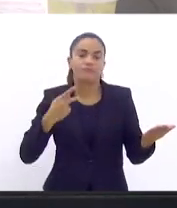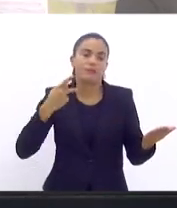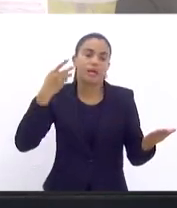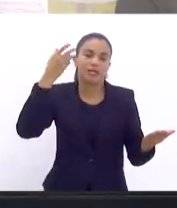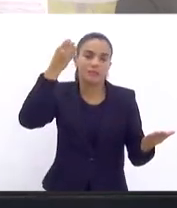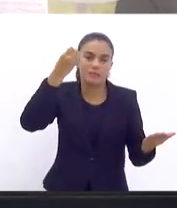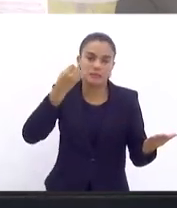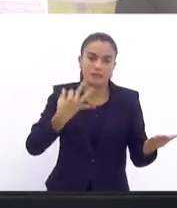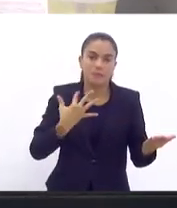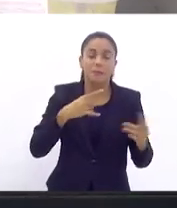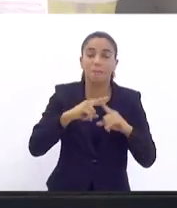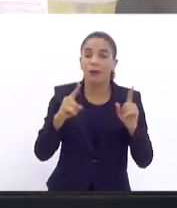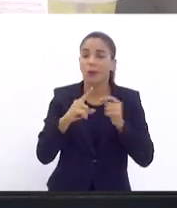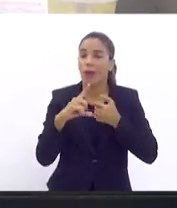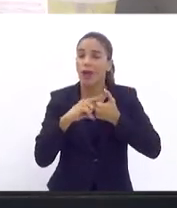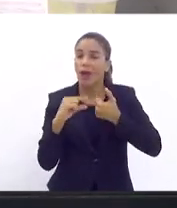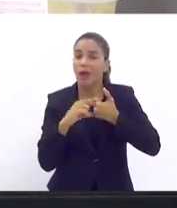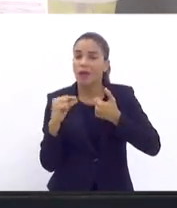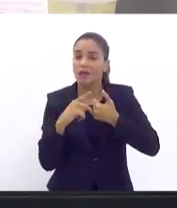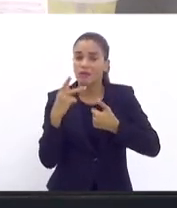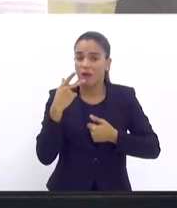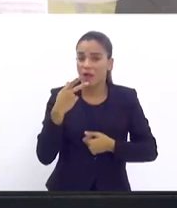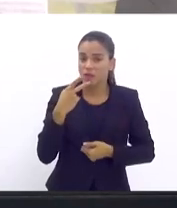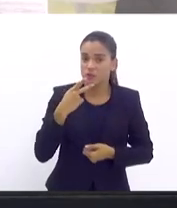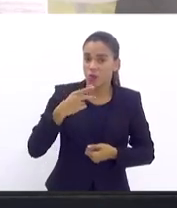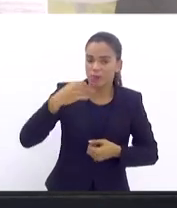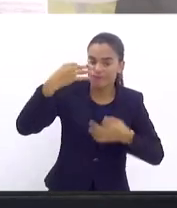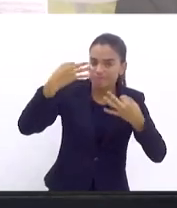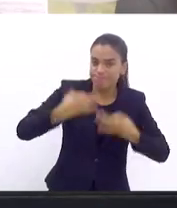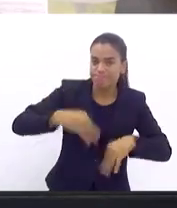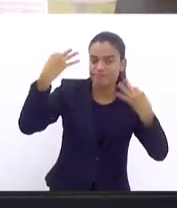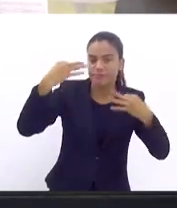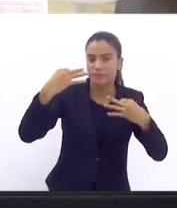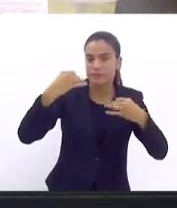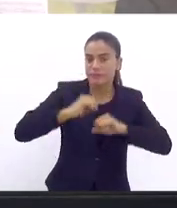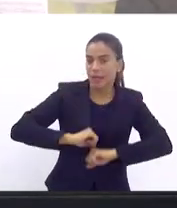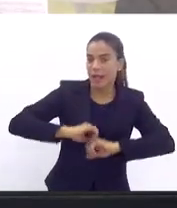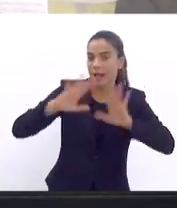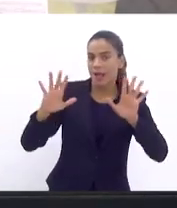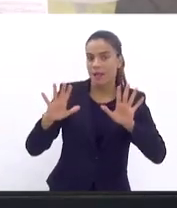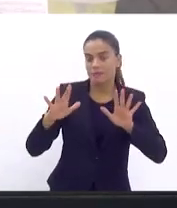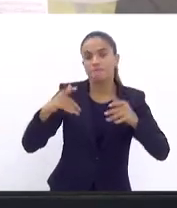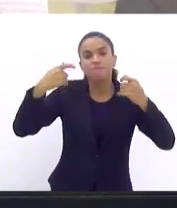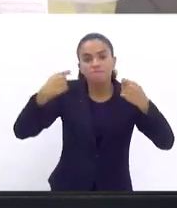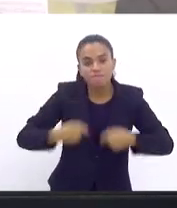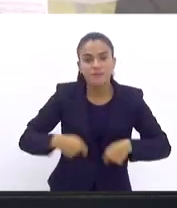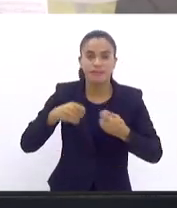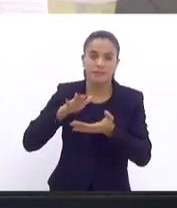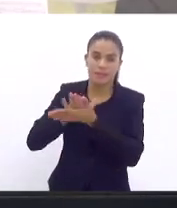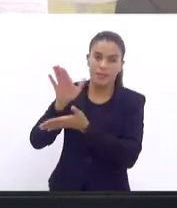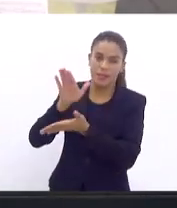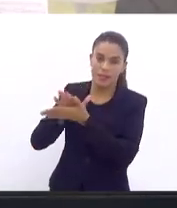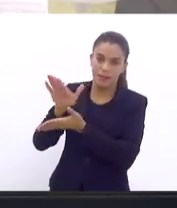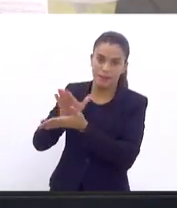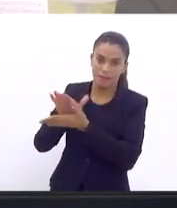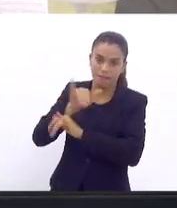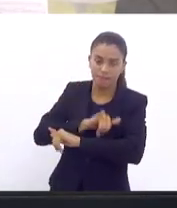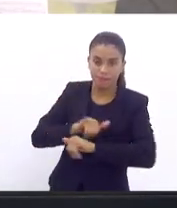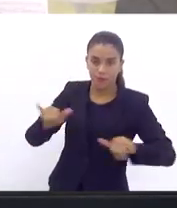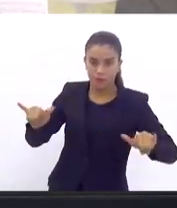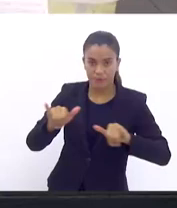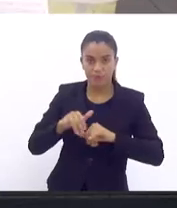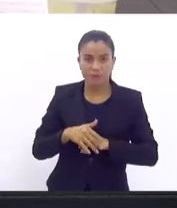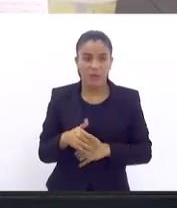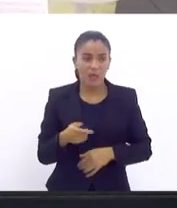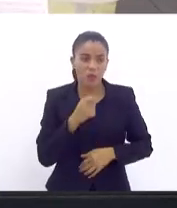afirmam apenas é a necessidade de reafirmar colocar explícito que tem que ser publicado como aqui não tem